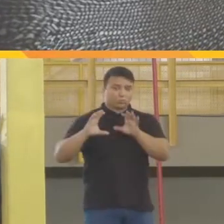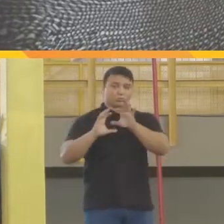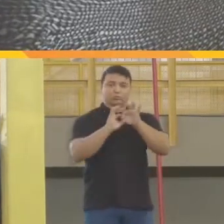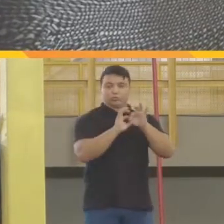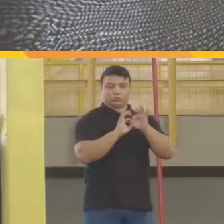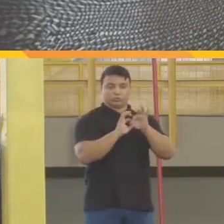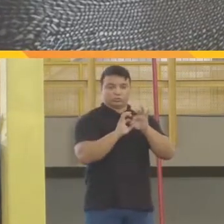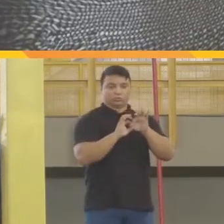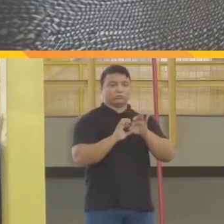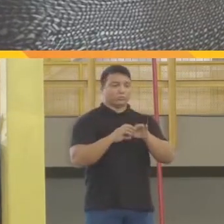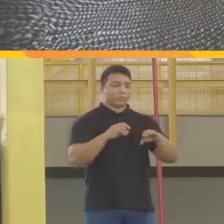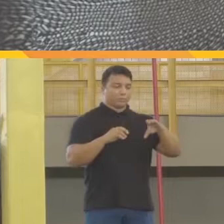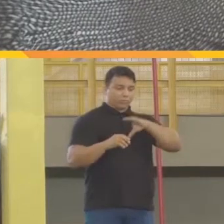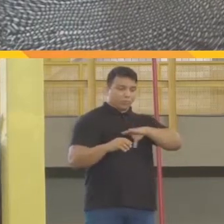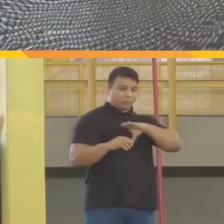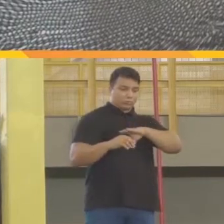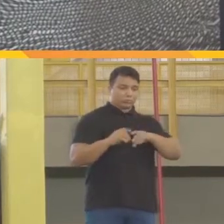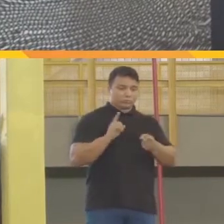Unido a Portugal e